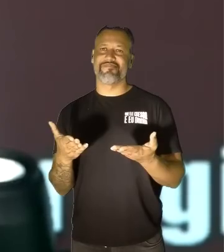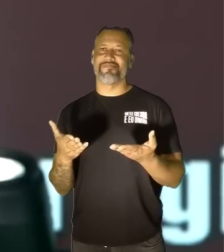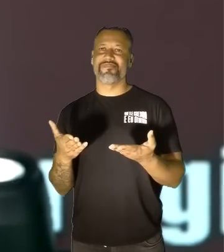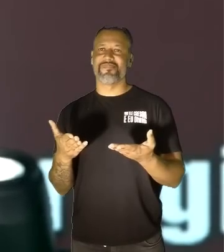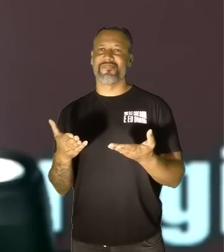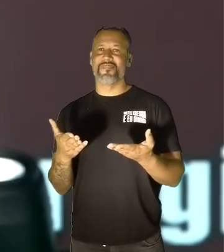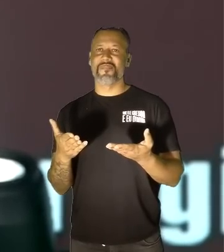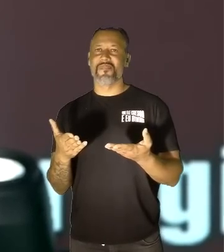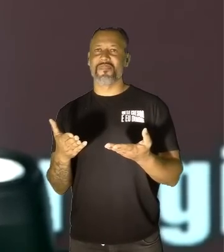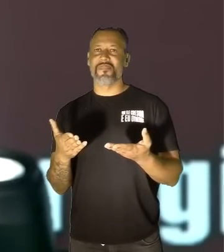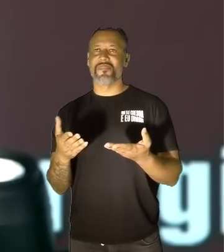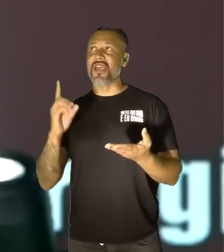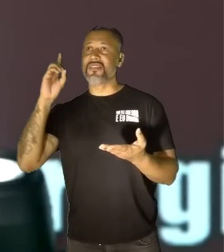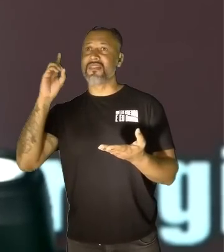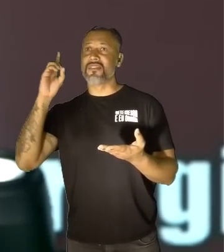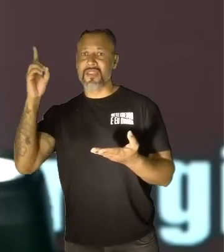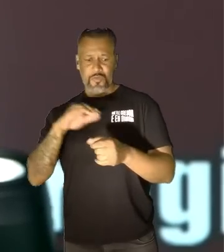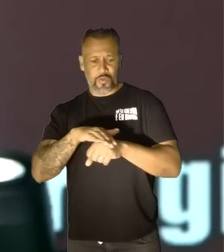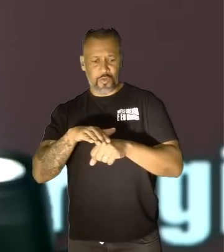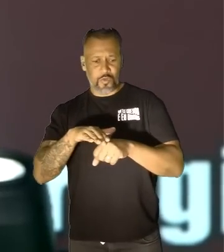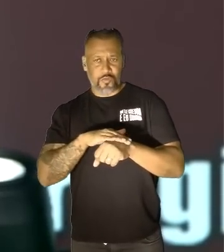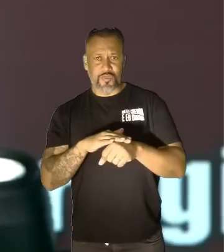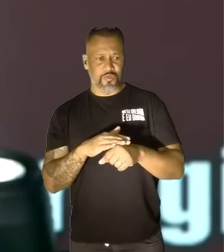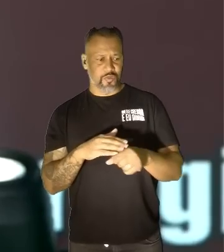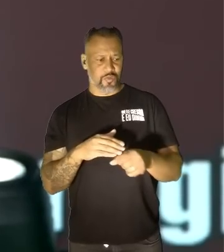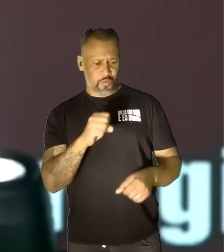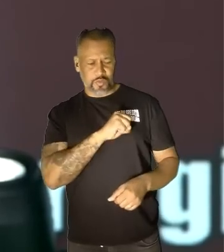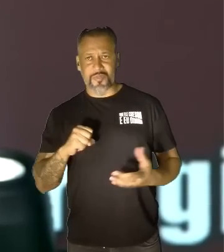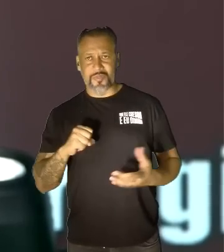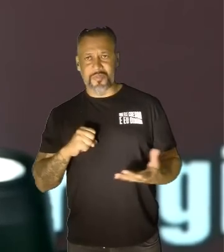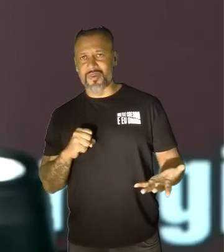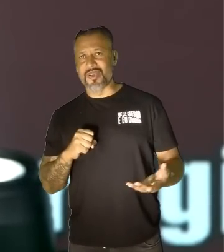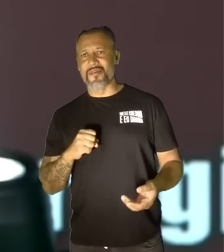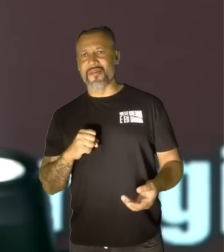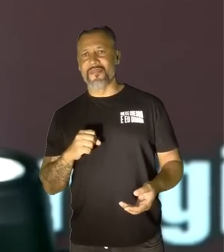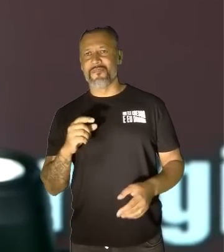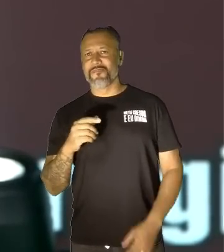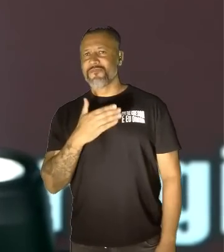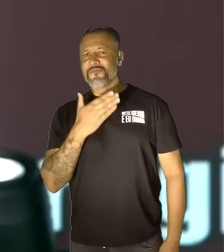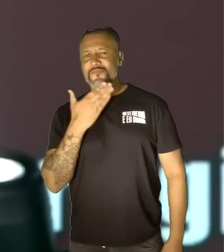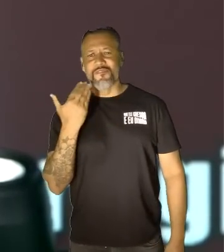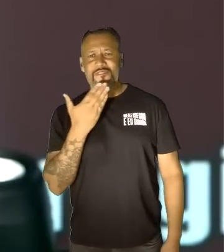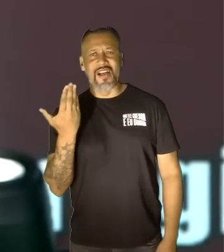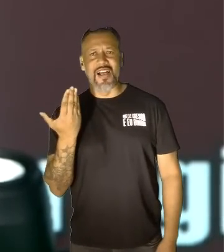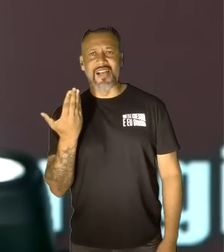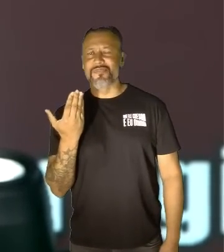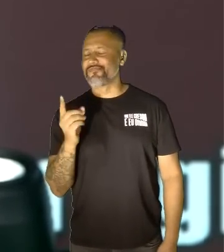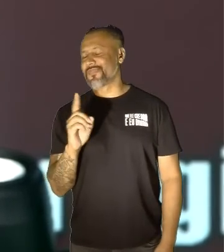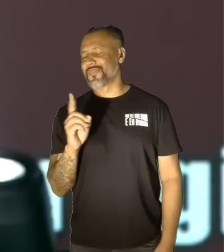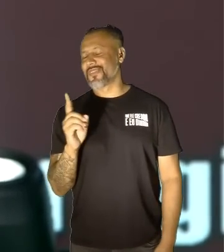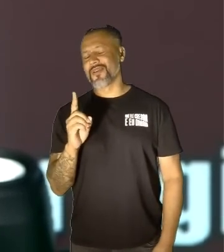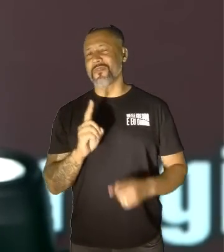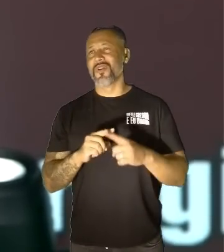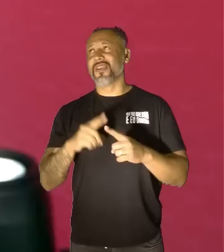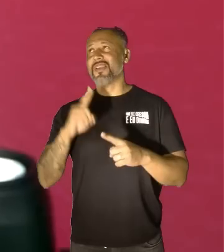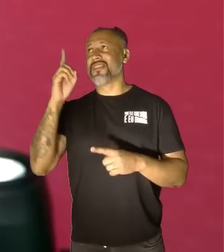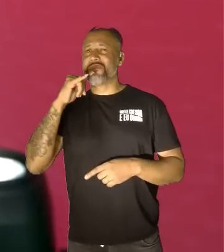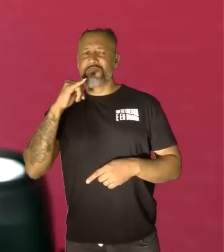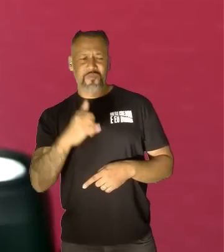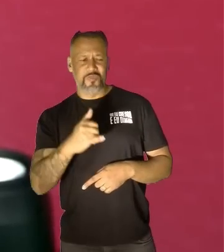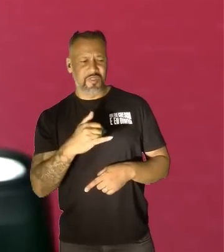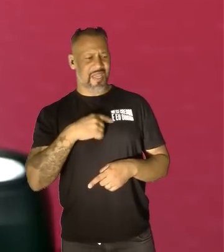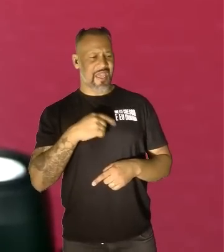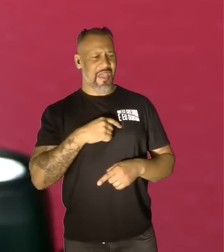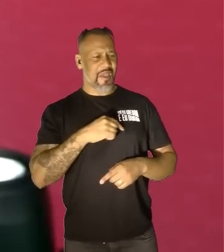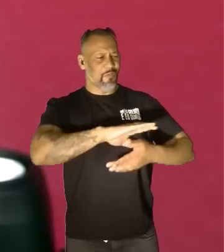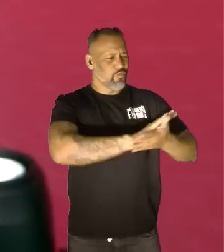uma conversa fácil. Quando Deus conversa com Samuel, depois que o chama, Deus fala: eu vou acabar com tudo.